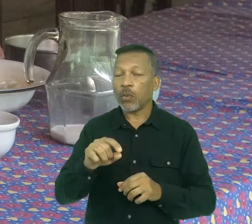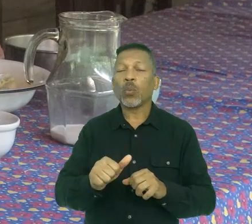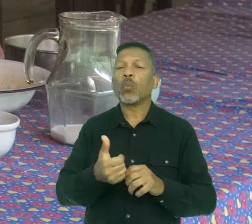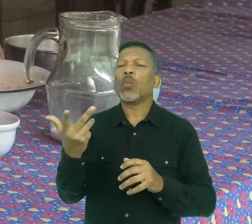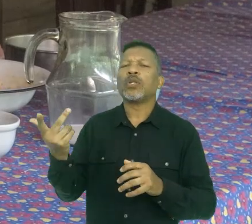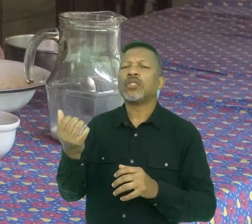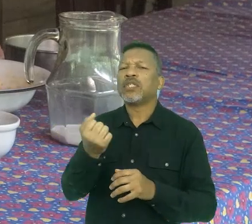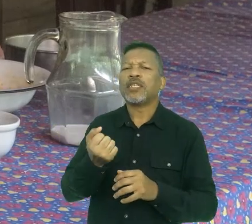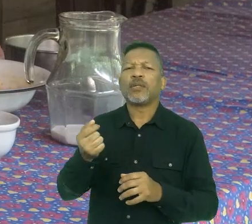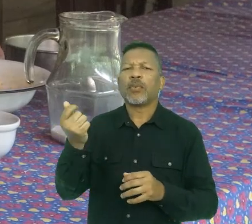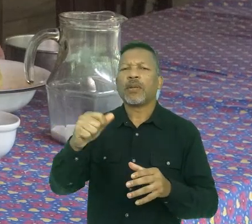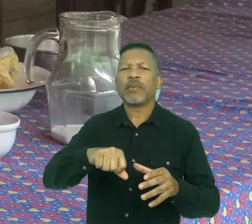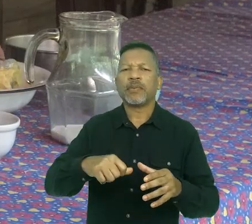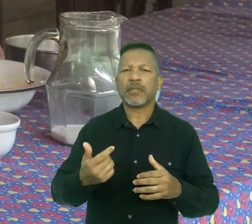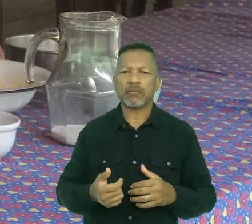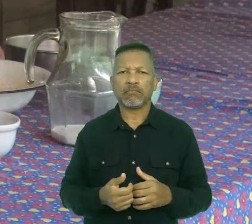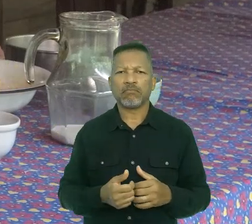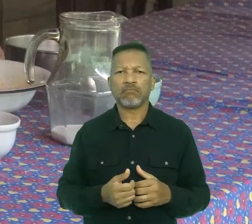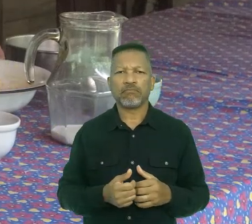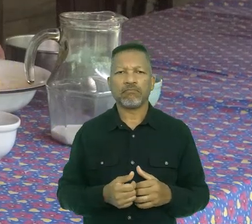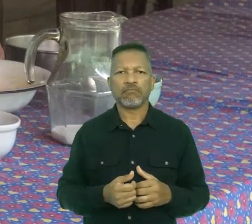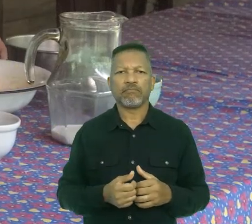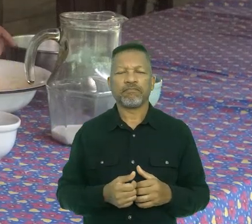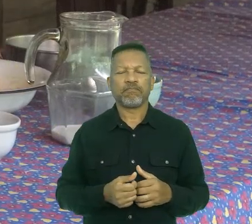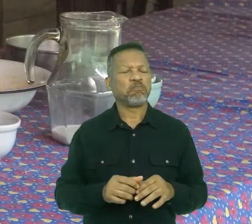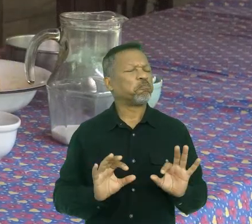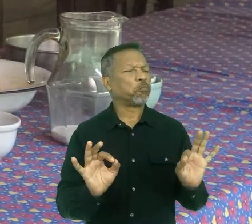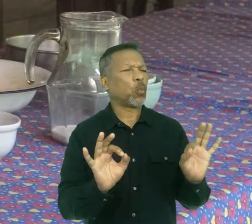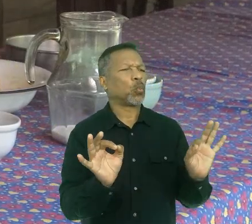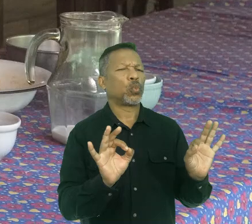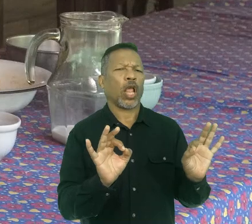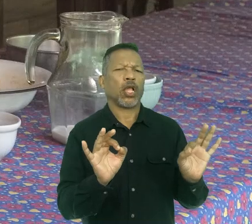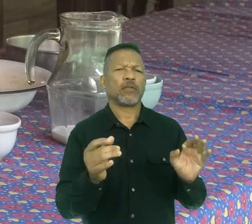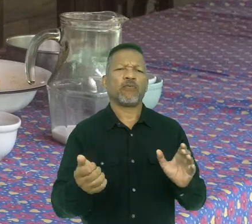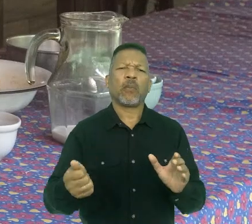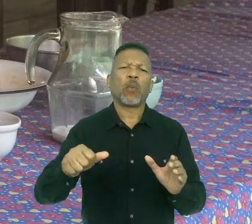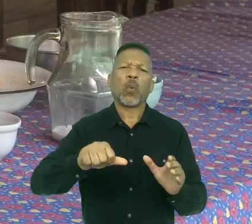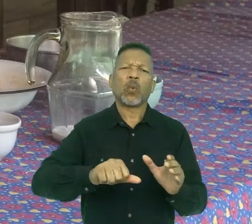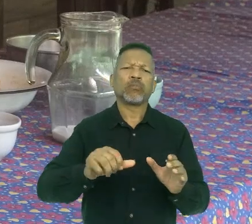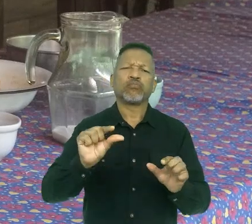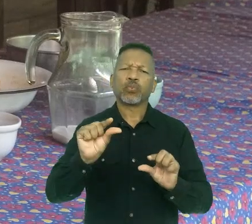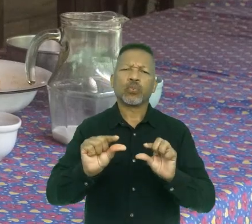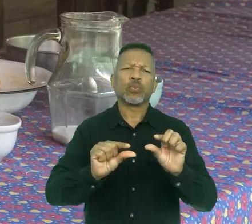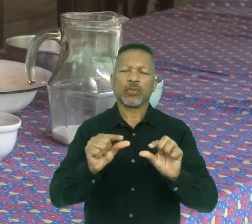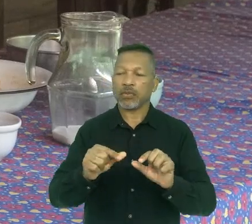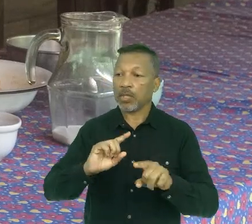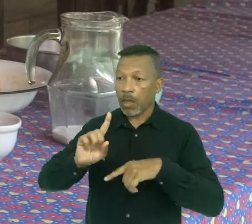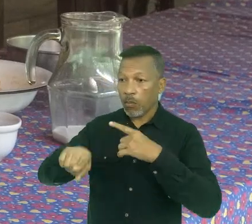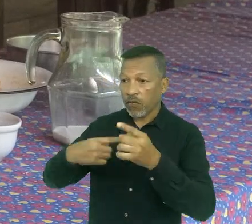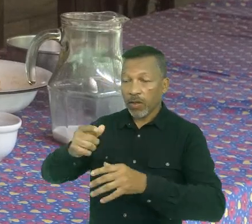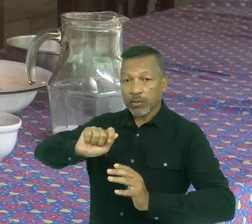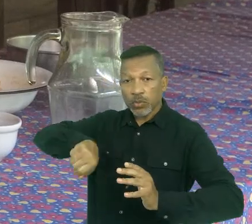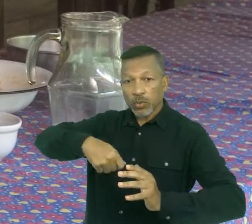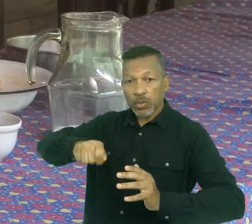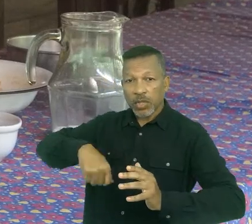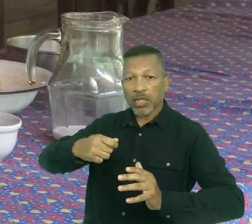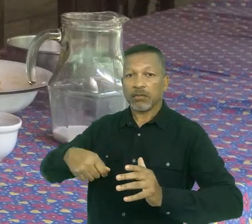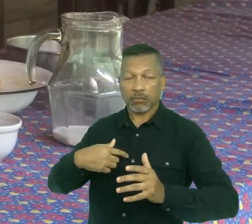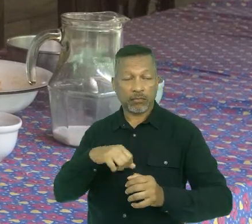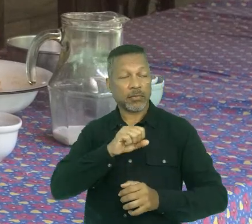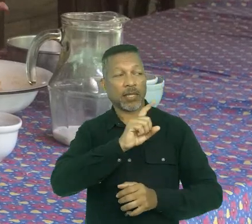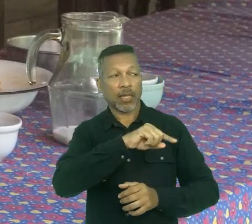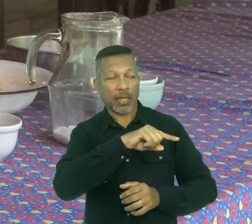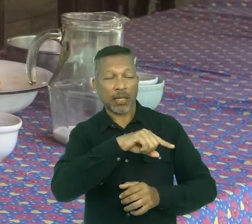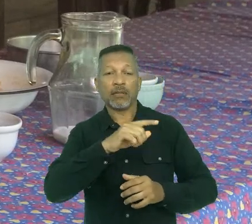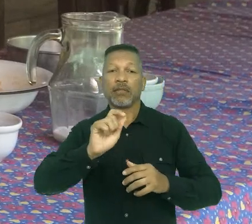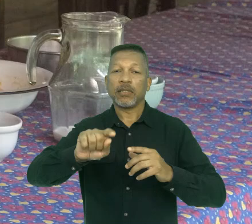leite que a gente coloca da primeira vez? Não tem assim, você vai colocando aos poucos. E depois vai misturando e vai que é uma vai xícara, vendo a eu